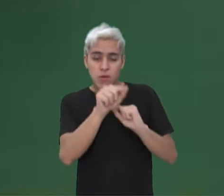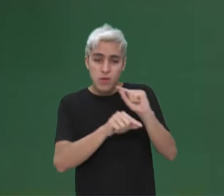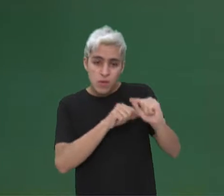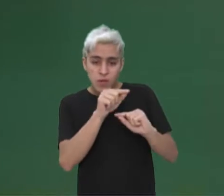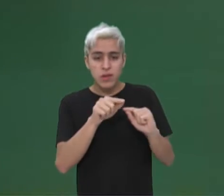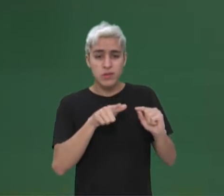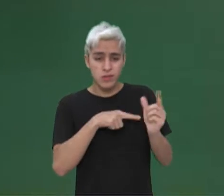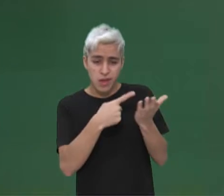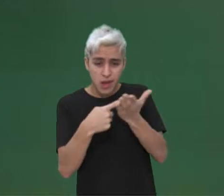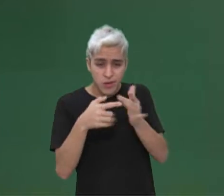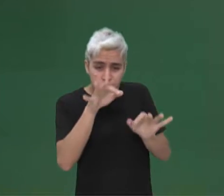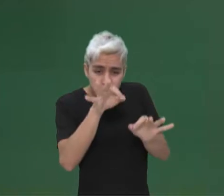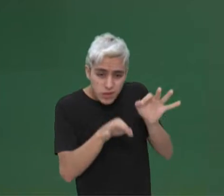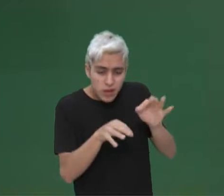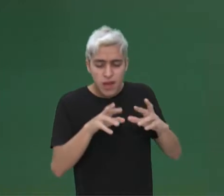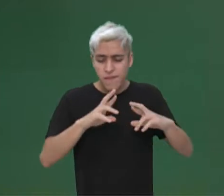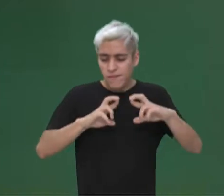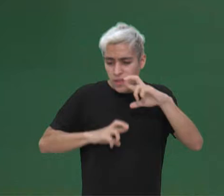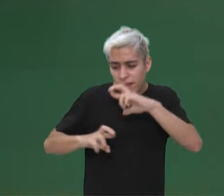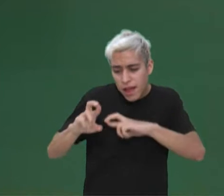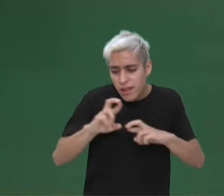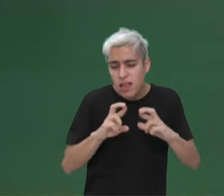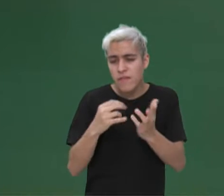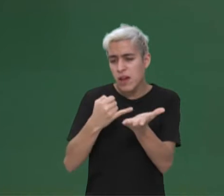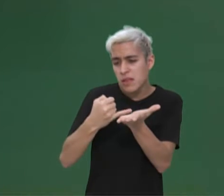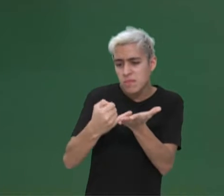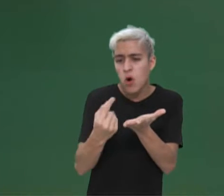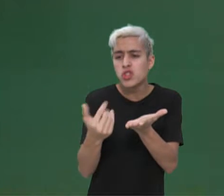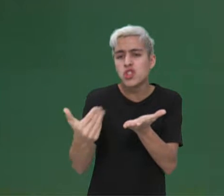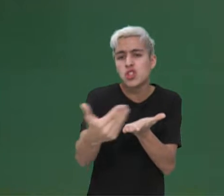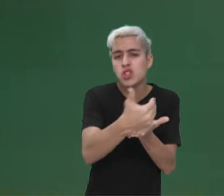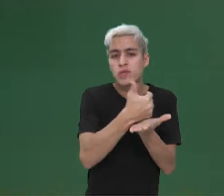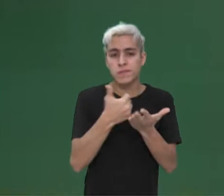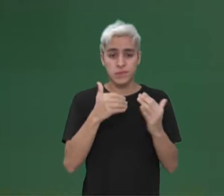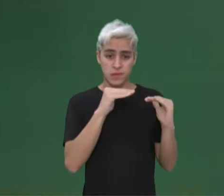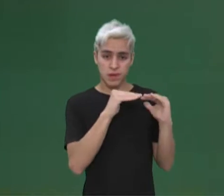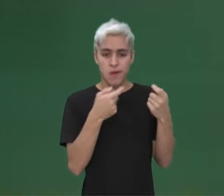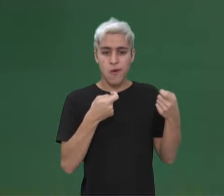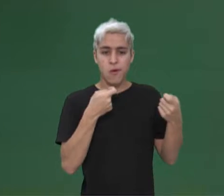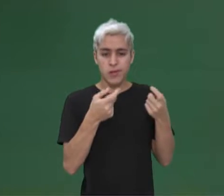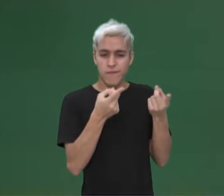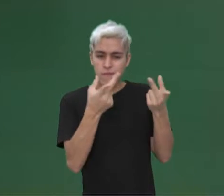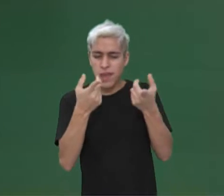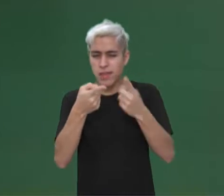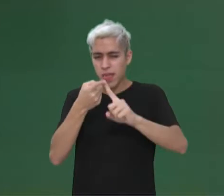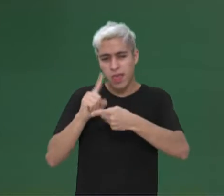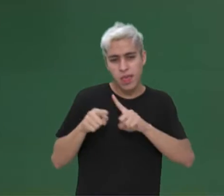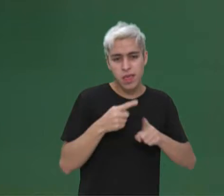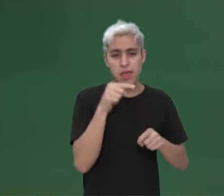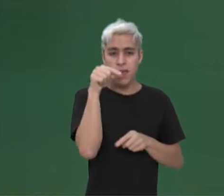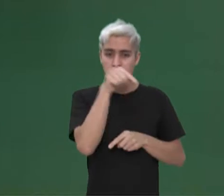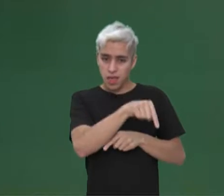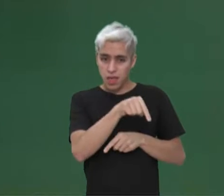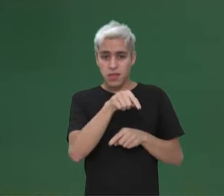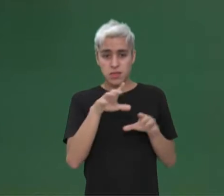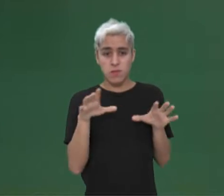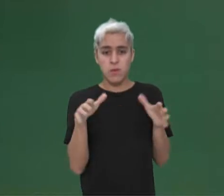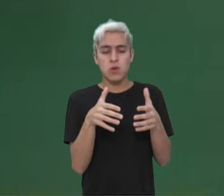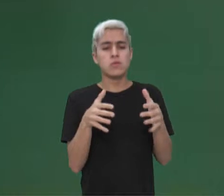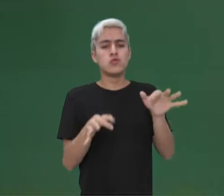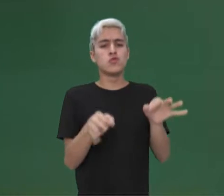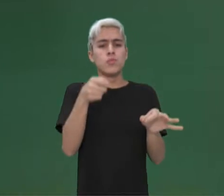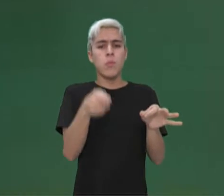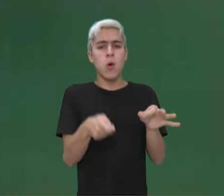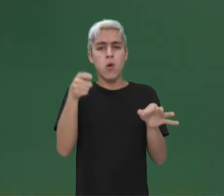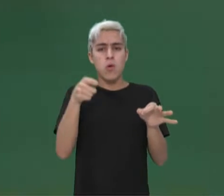de Justiça e fiscalizava os impostos. Então a Casa de Contratação controlava o comércio, era a Corte de Justiça das